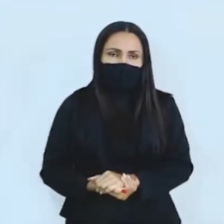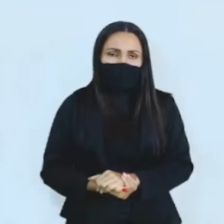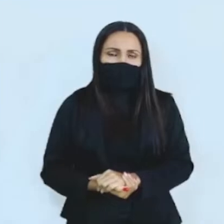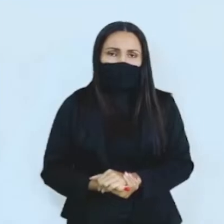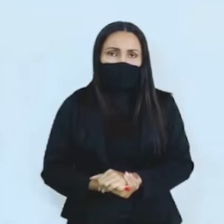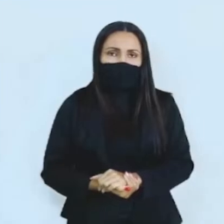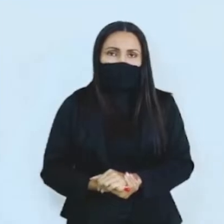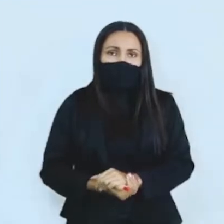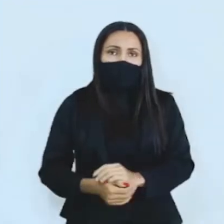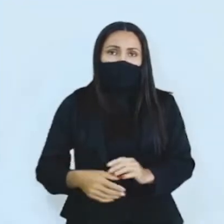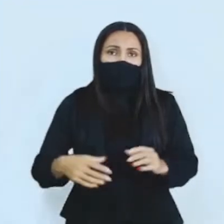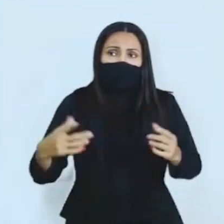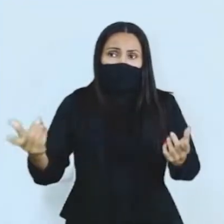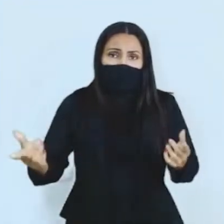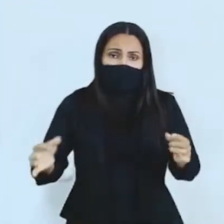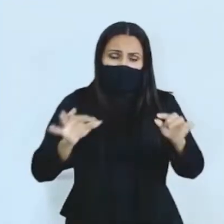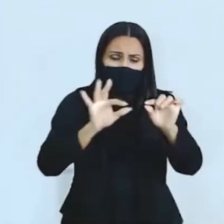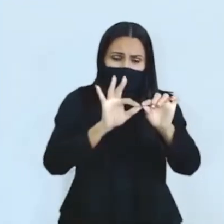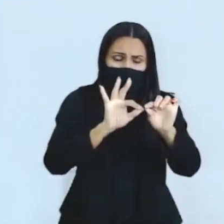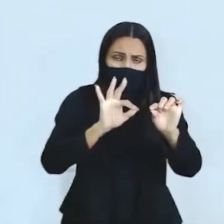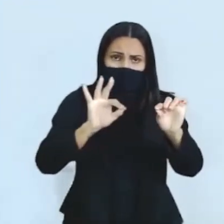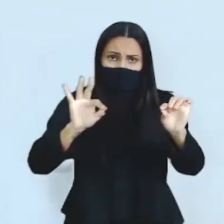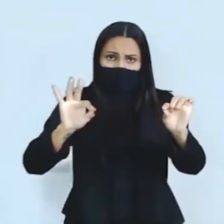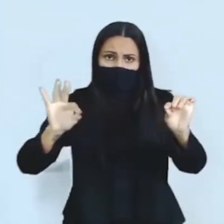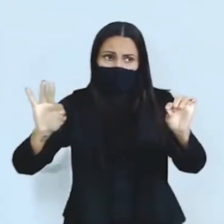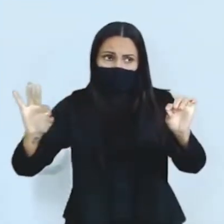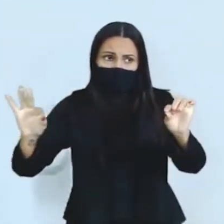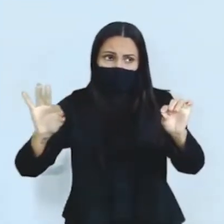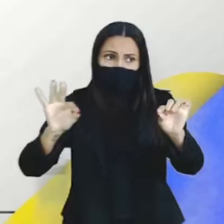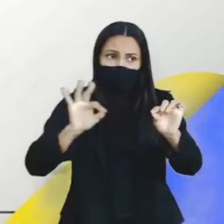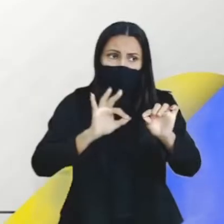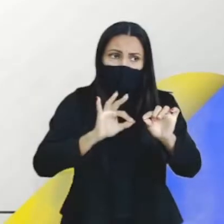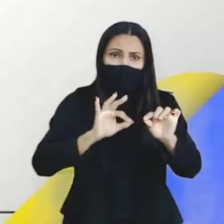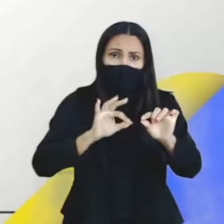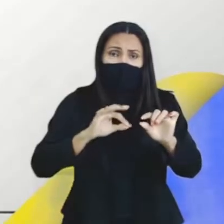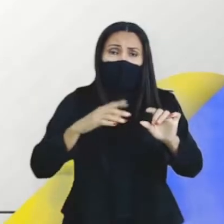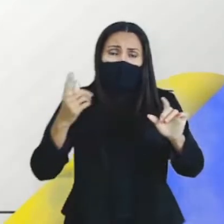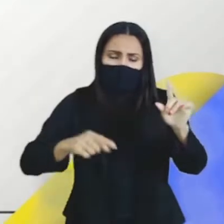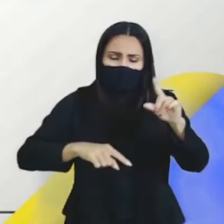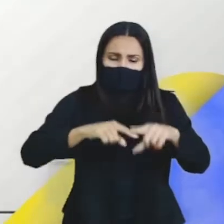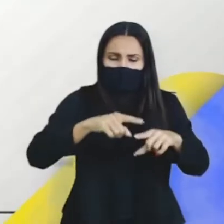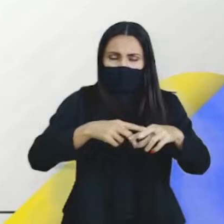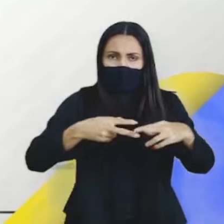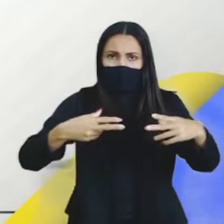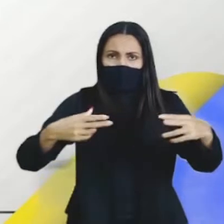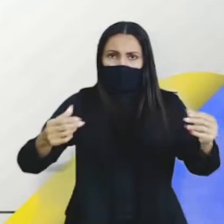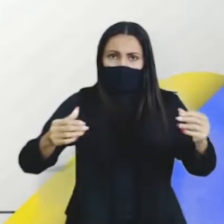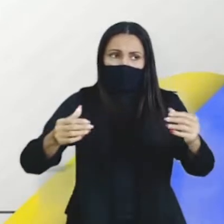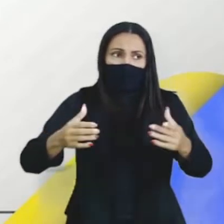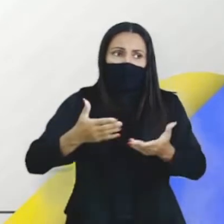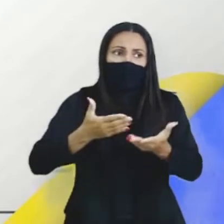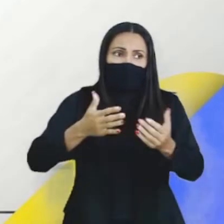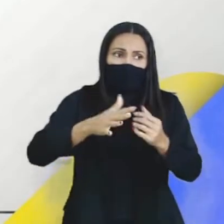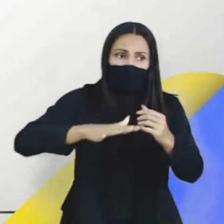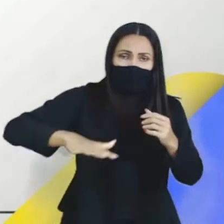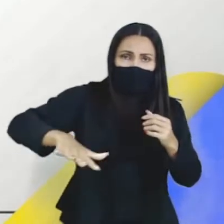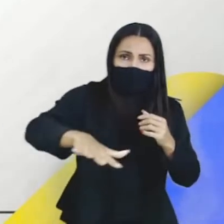essas projetantes oblíquas que partem, tocam no objeto e partem para o plano de